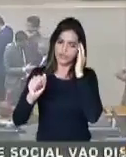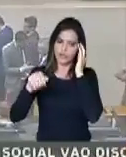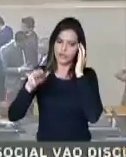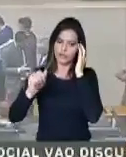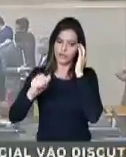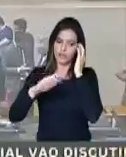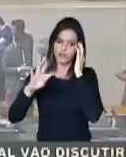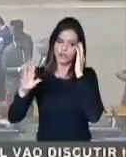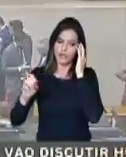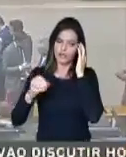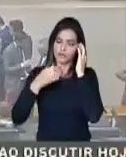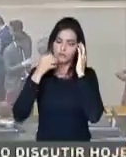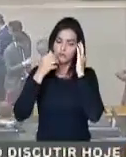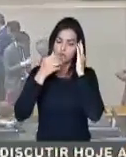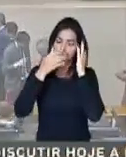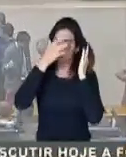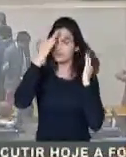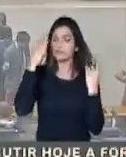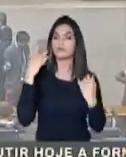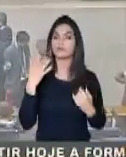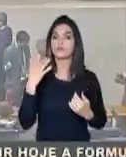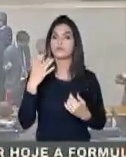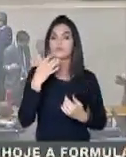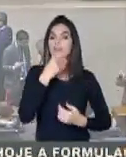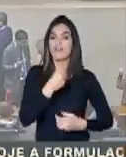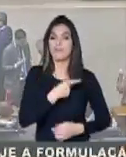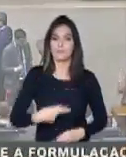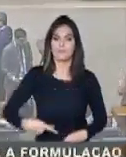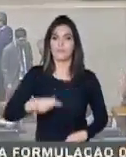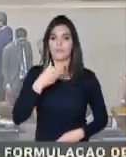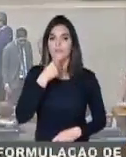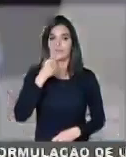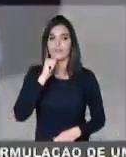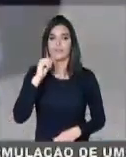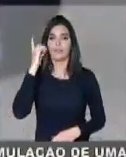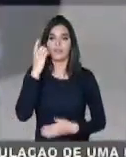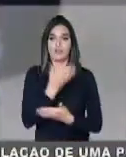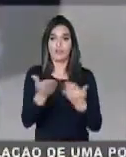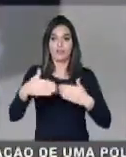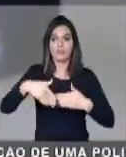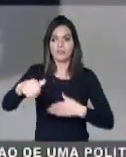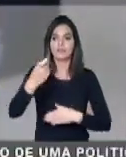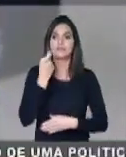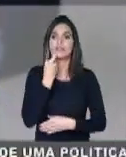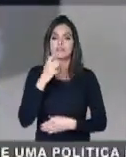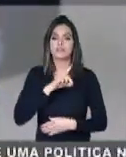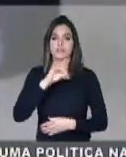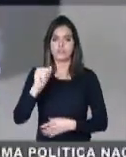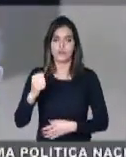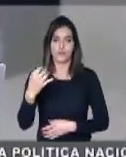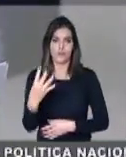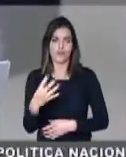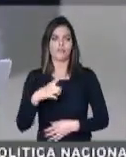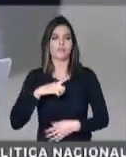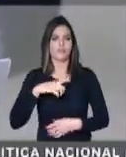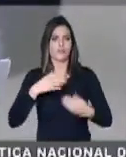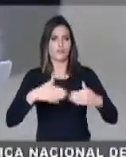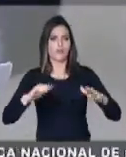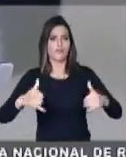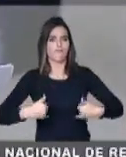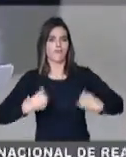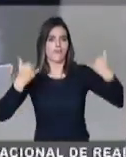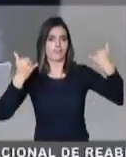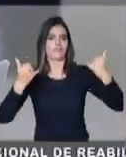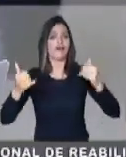Senhor presidente, senhores parlamentares, começa nesta sexta-feira, dia 4, uma das mais pitorescas festas de